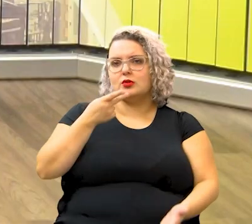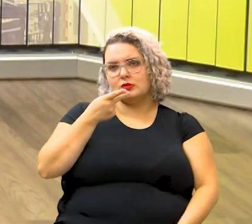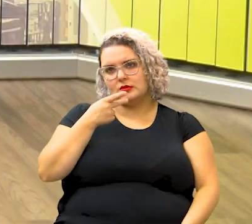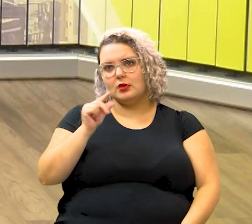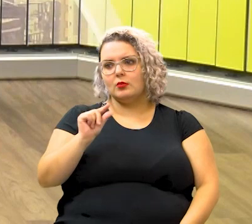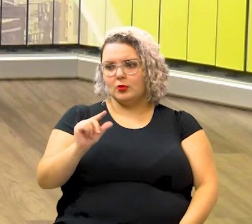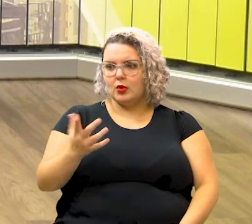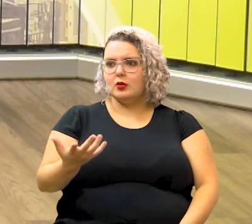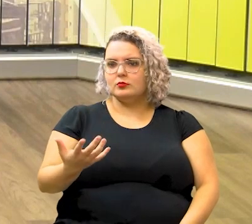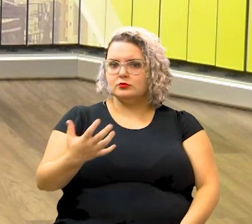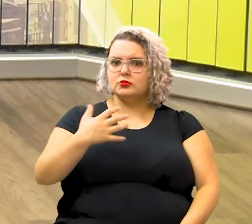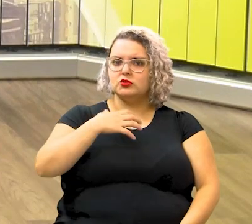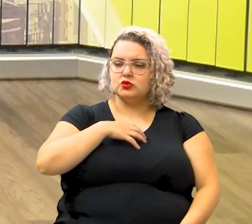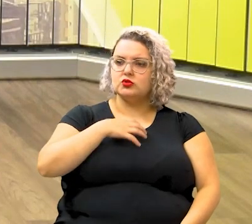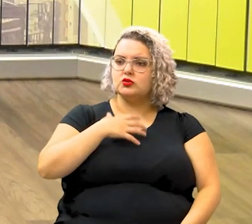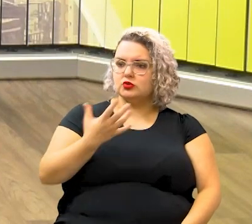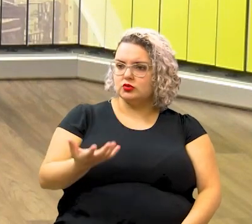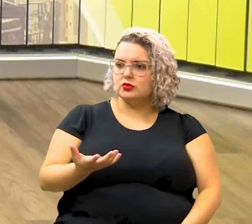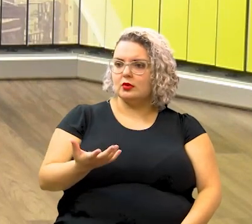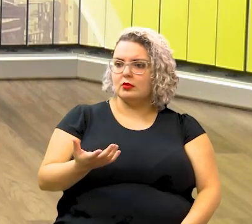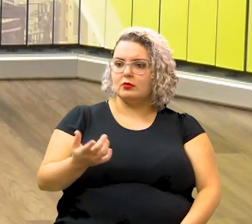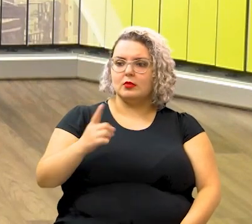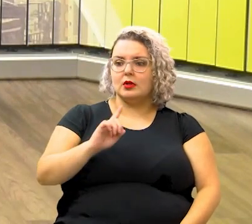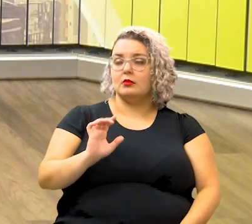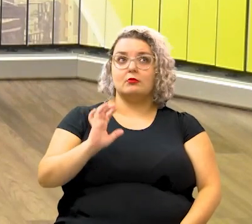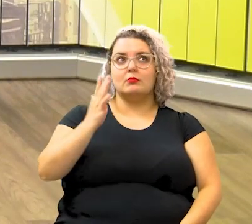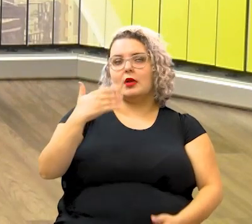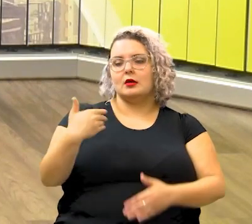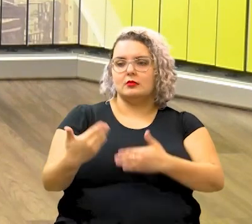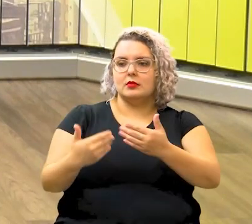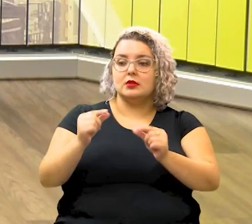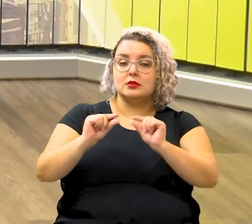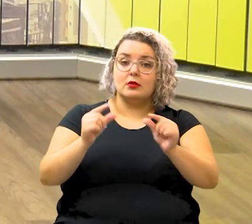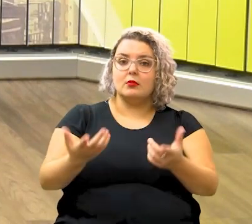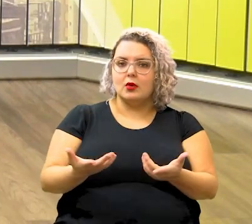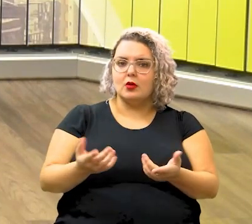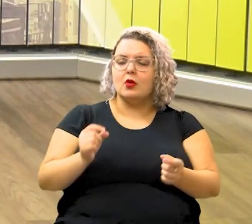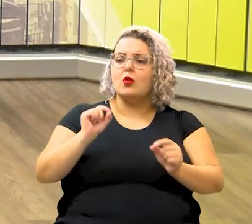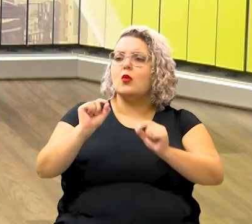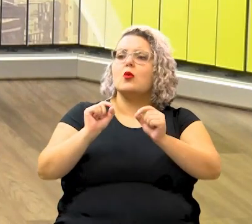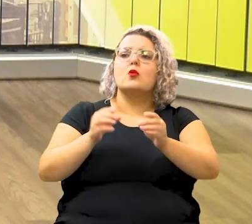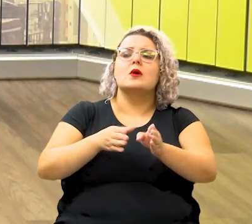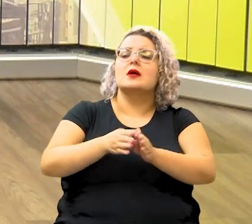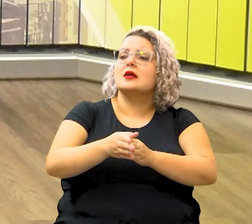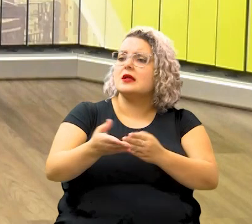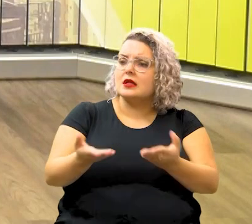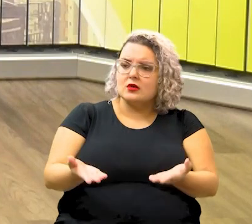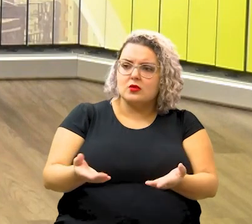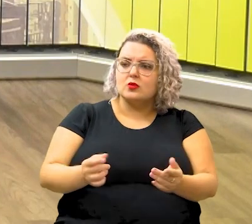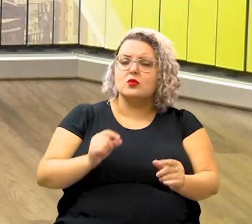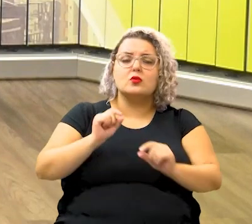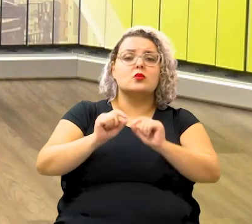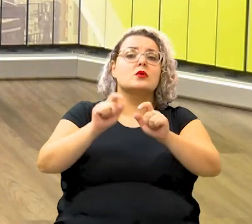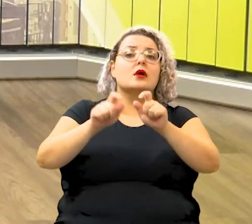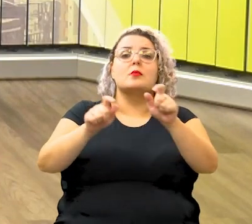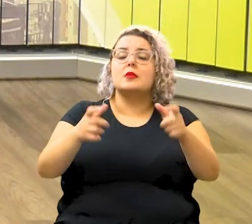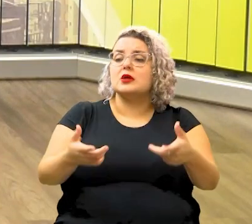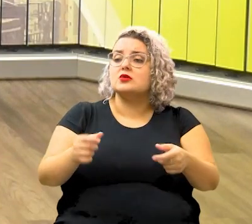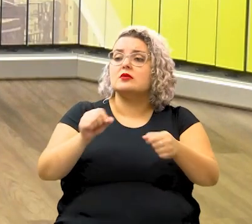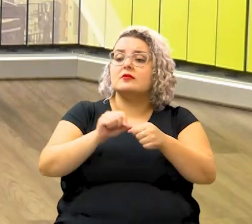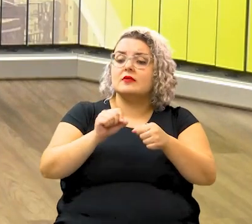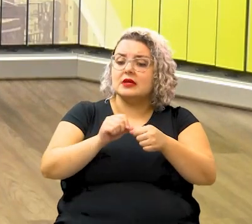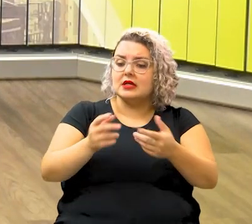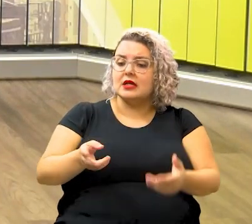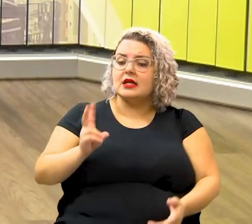gente até falou um pouquinho dos sintomas, né, que eles não surgem, né, são poucos. O que a senhora recomenda? O que a pessoa